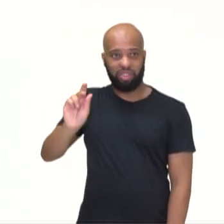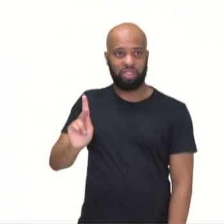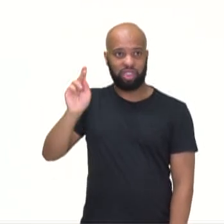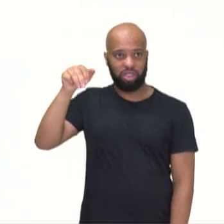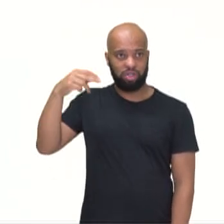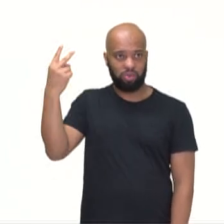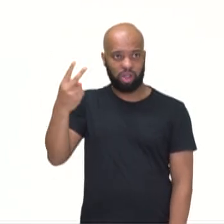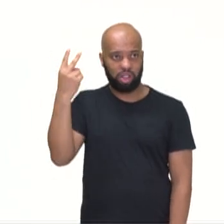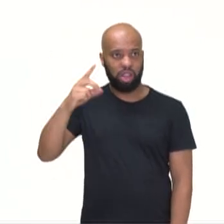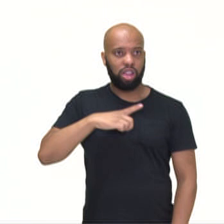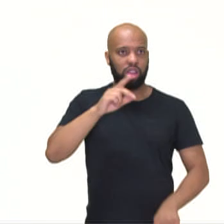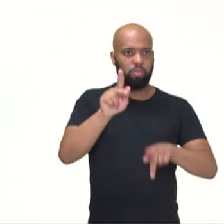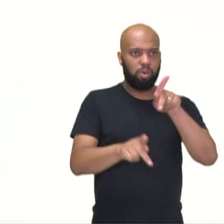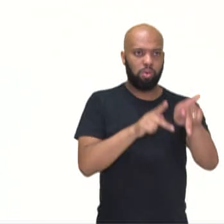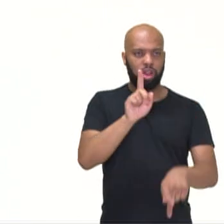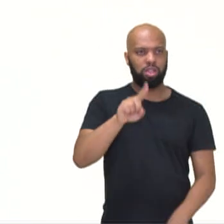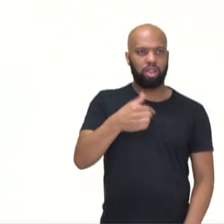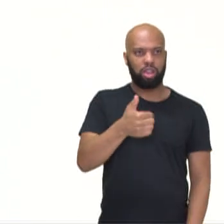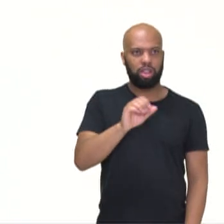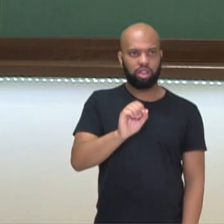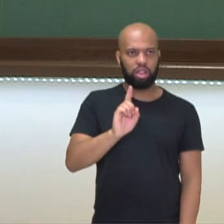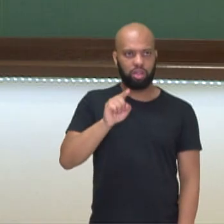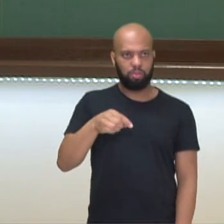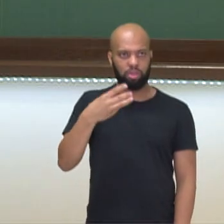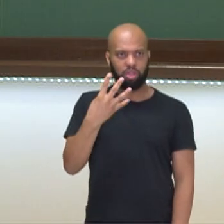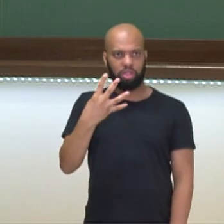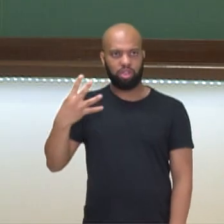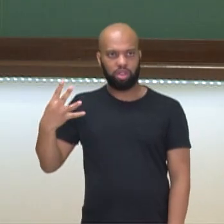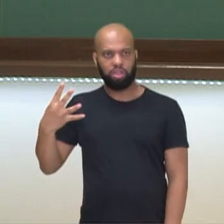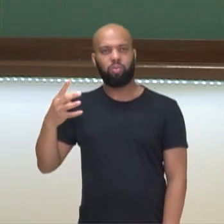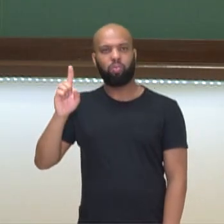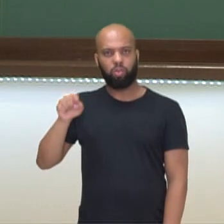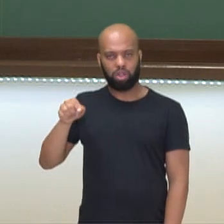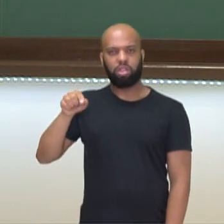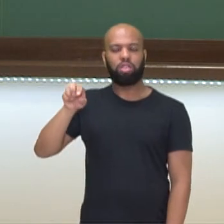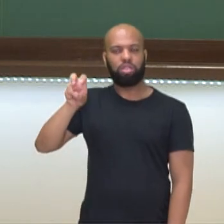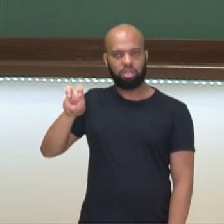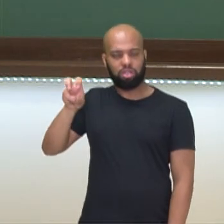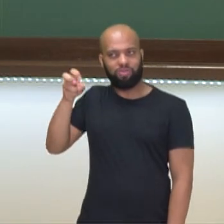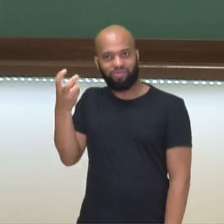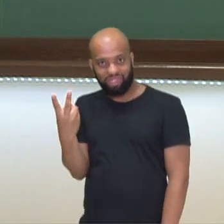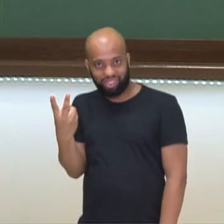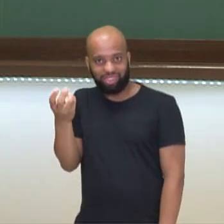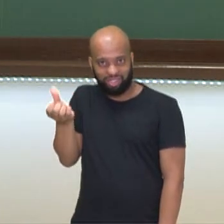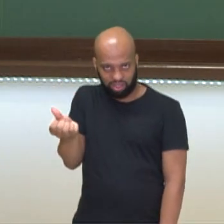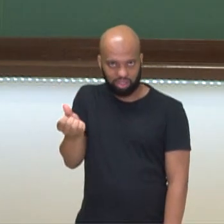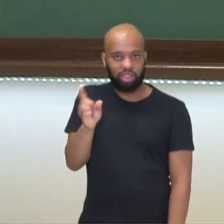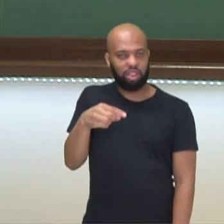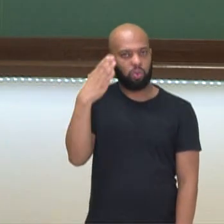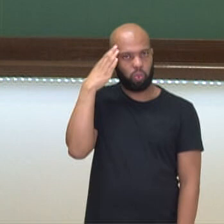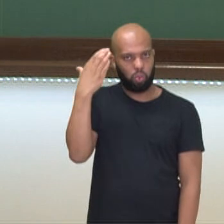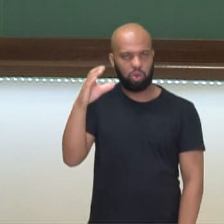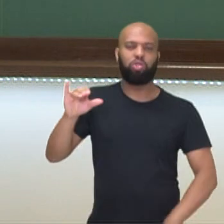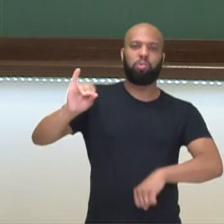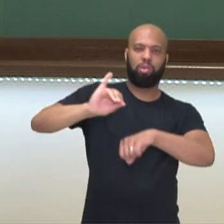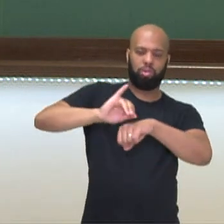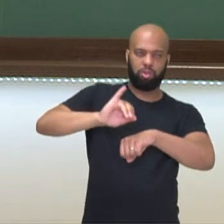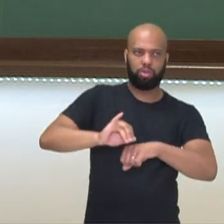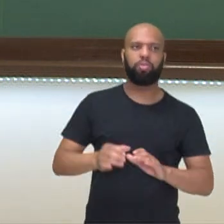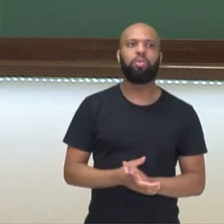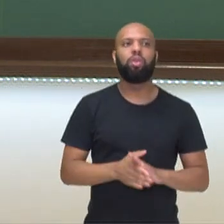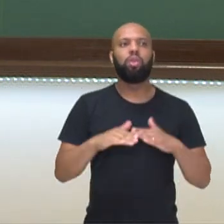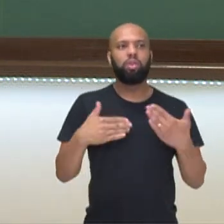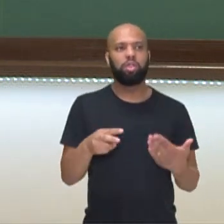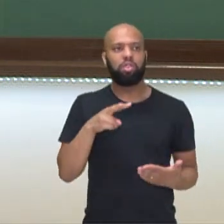10.444.000 pessoas. Obviamente, a capital é Curitiba, tá ok? Além disso, o que nós iremos centrar